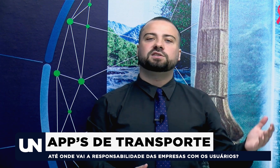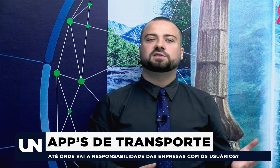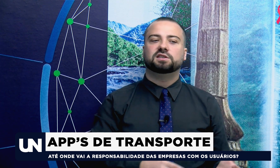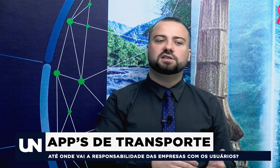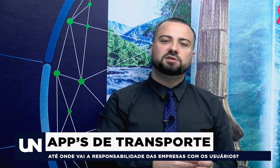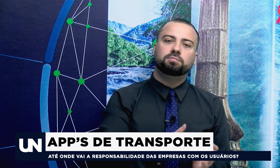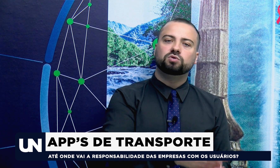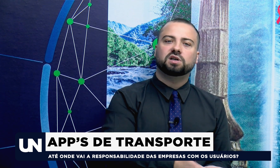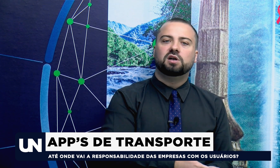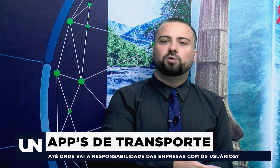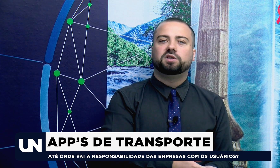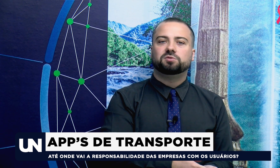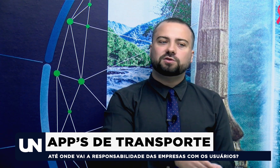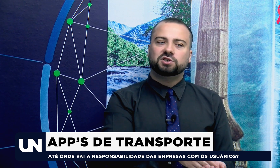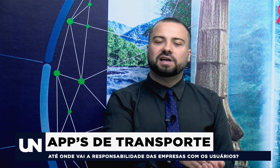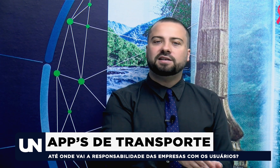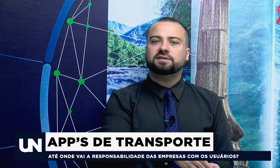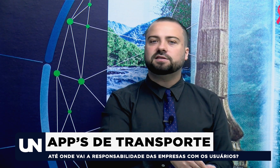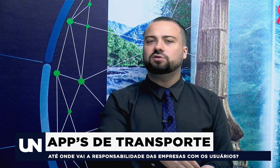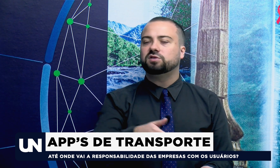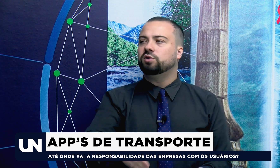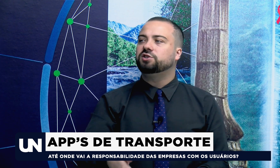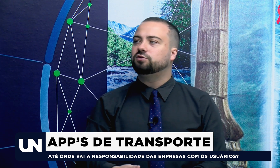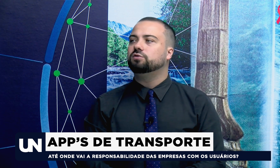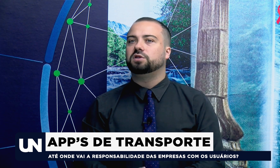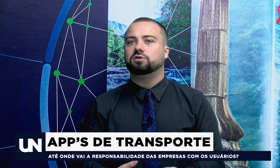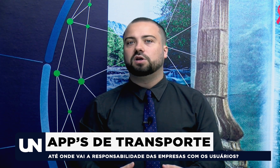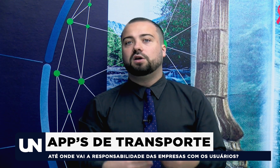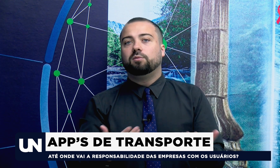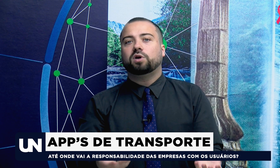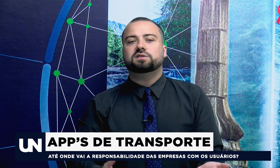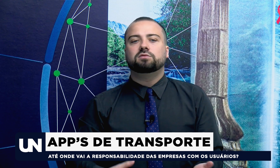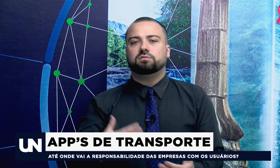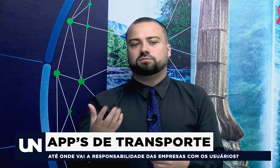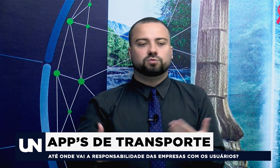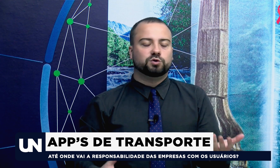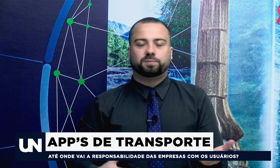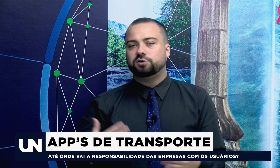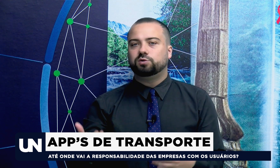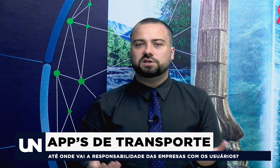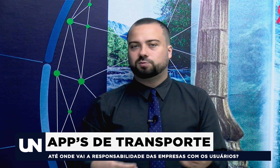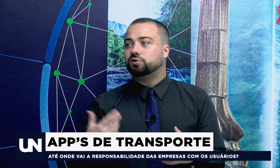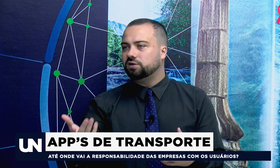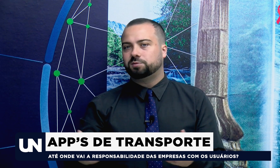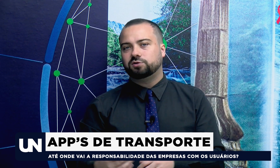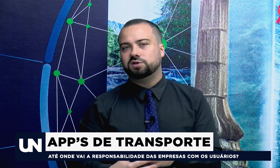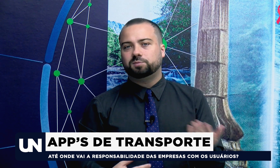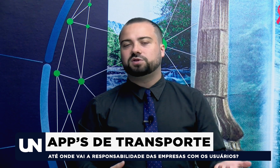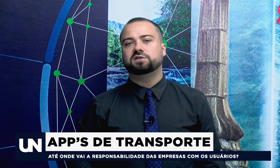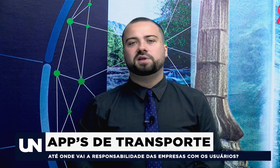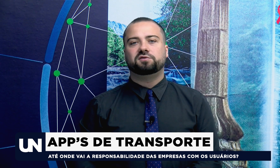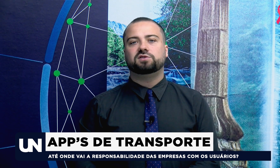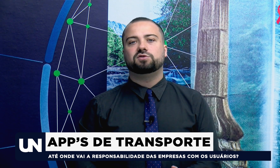pouco mais de esquerda que busca o entendimento de que é necessário sim o registro do vínculo. Quais são os prejuízos, possíveis